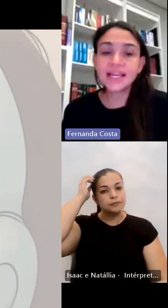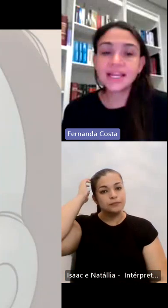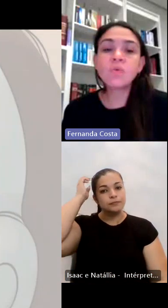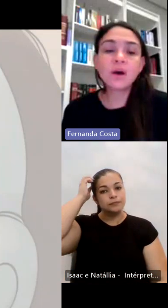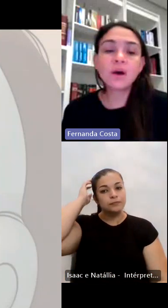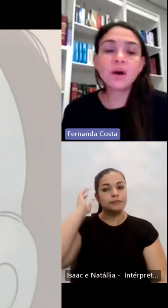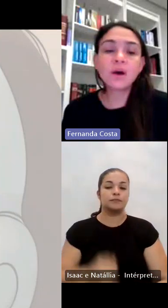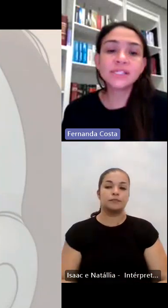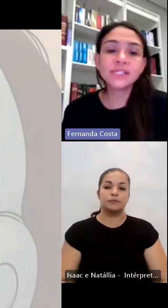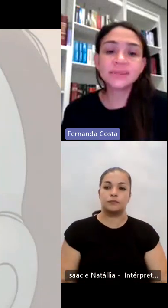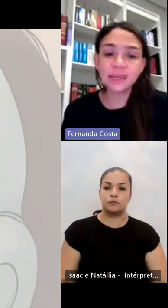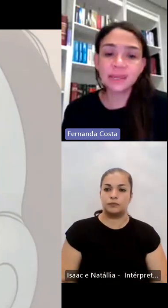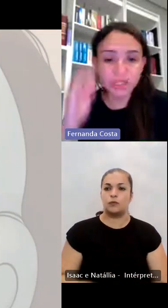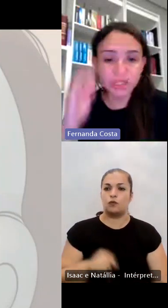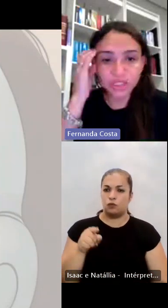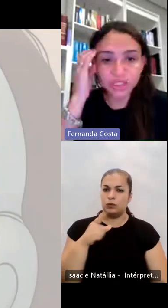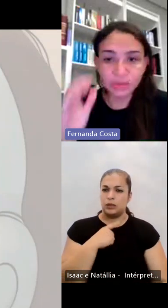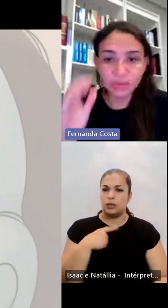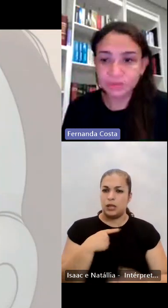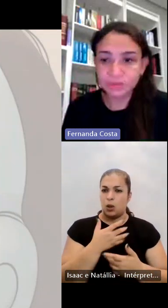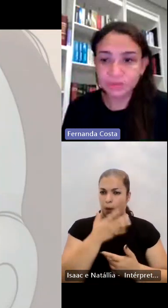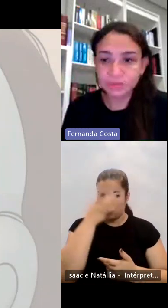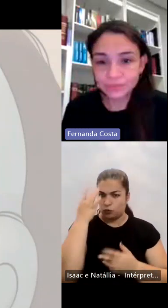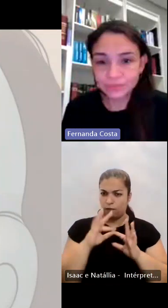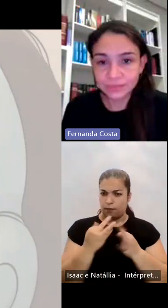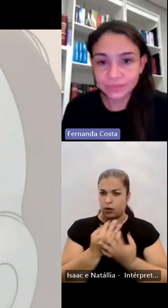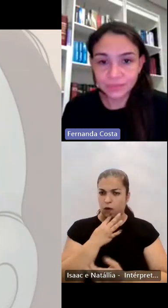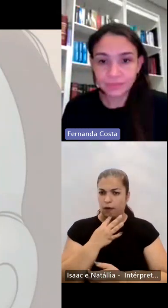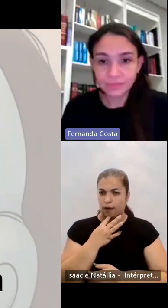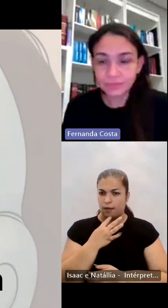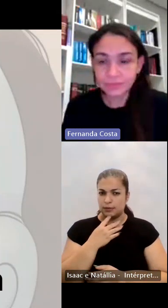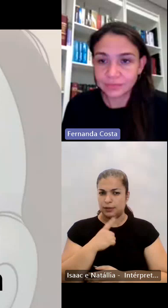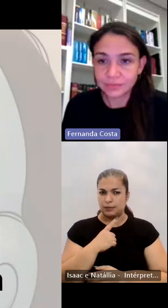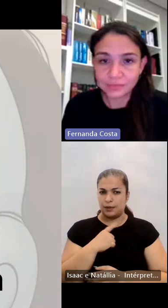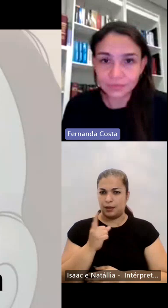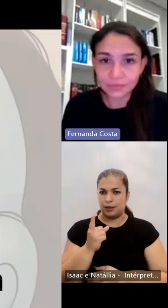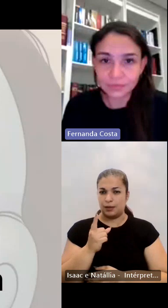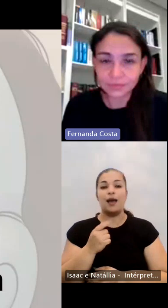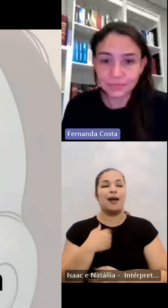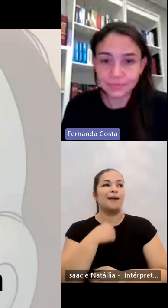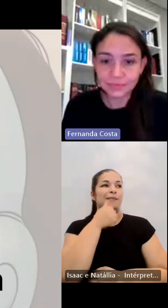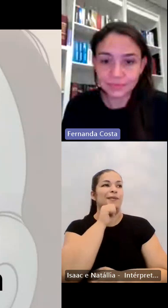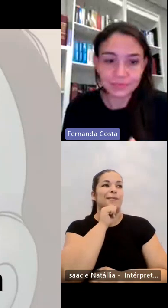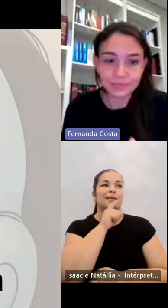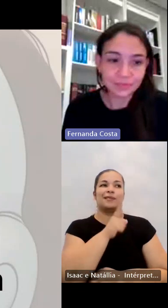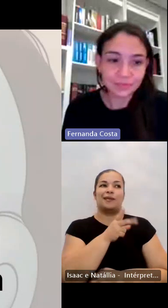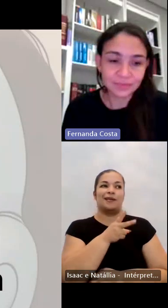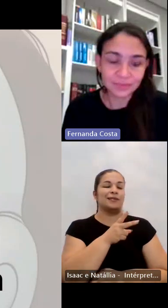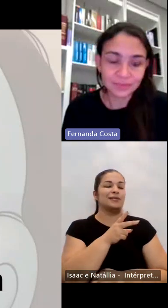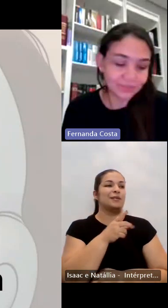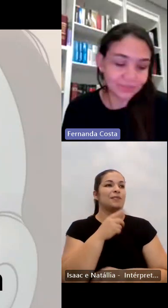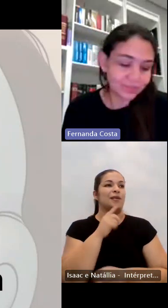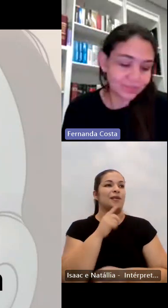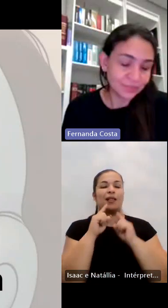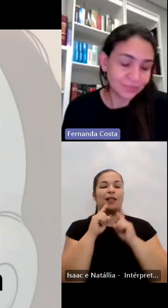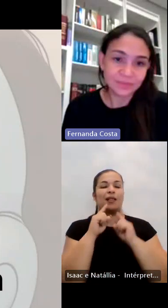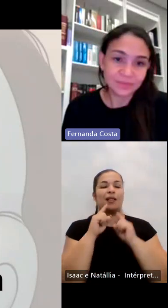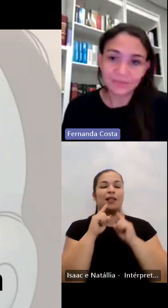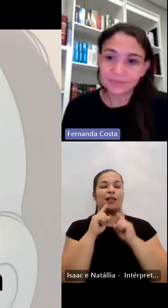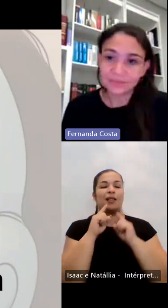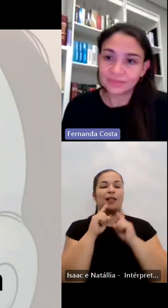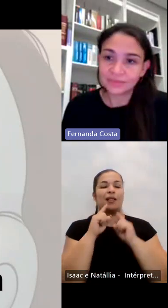Você tem algum conhecido que tem labirintite? Ah, sim, minha mãe sempre reclamava de labirintite. E as pessoas